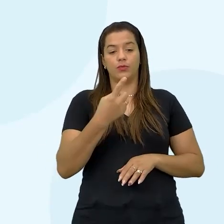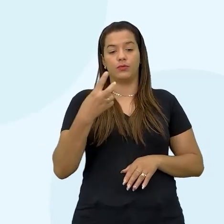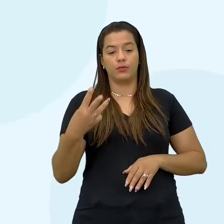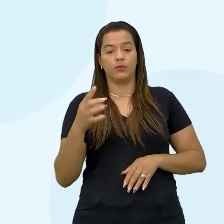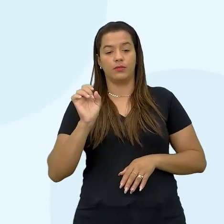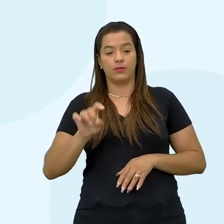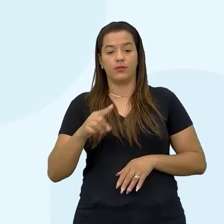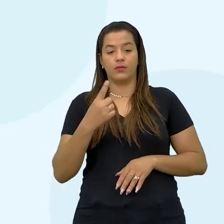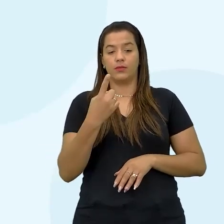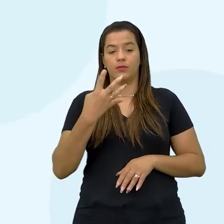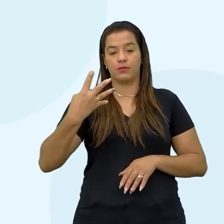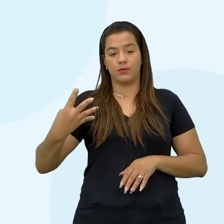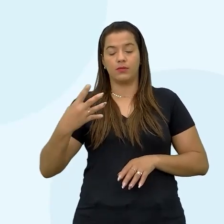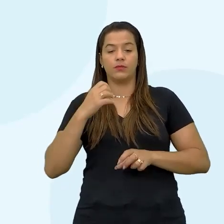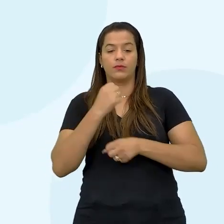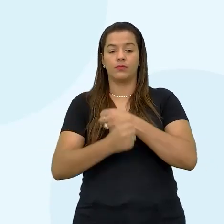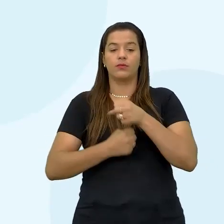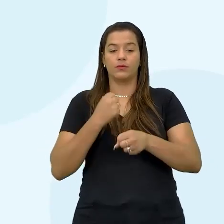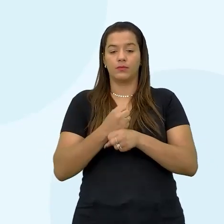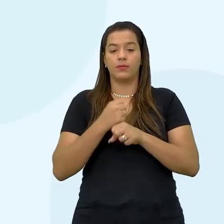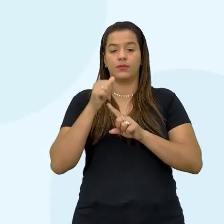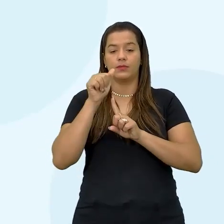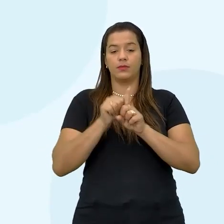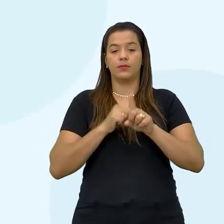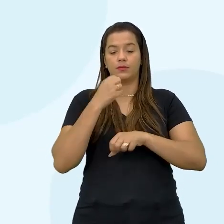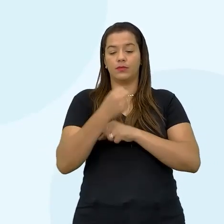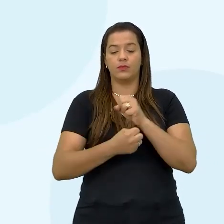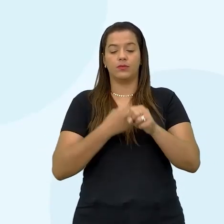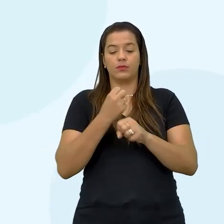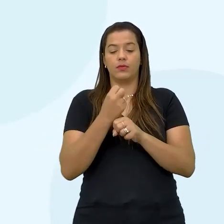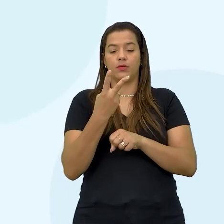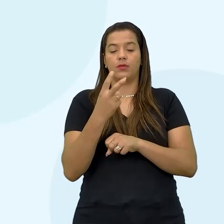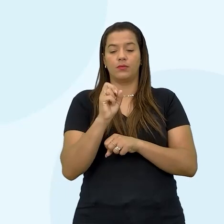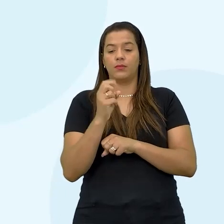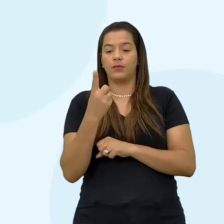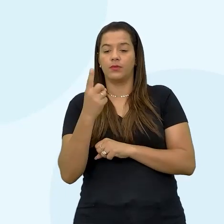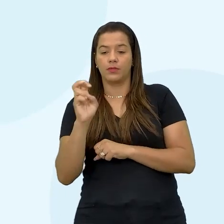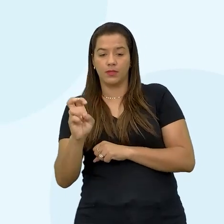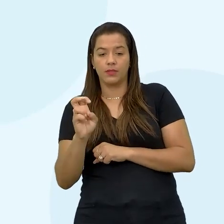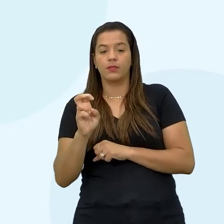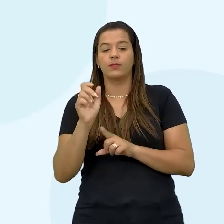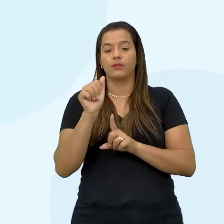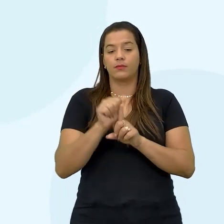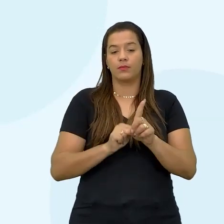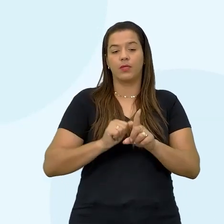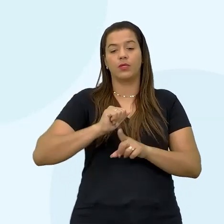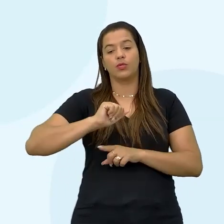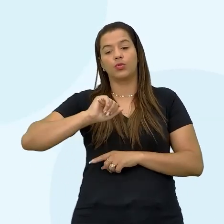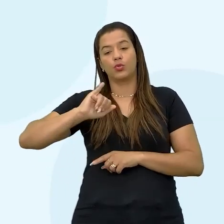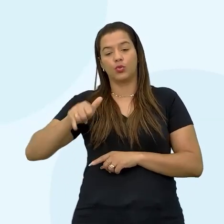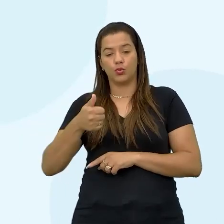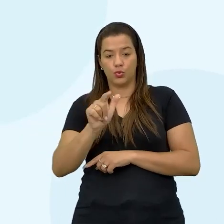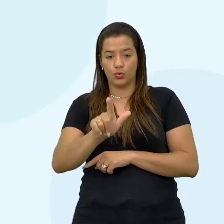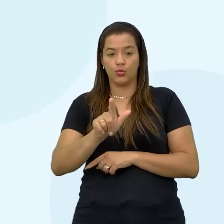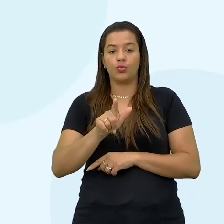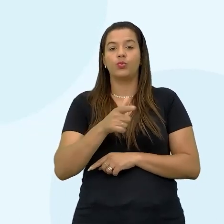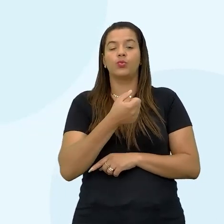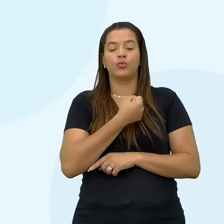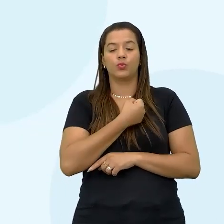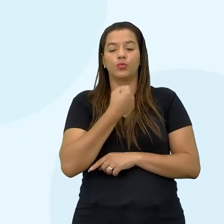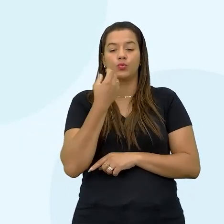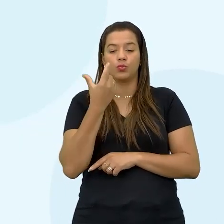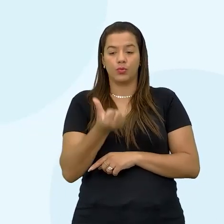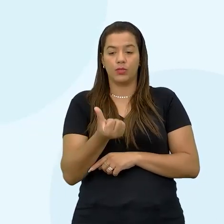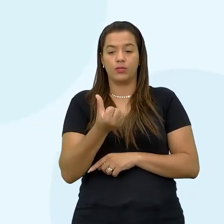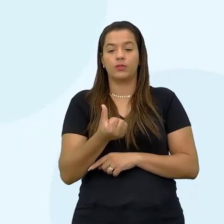julho de 2015. No seu primeiro artigo, ele até comenta um pouquinho, né, que essa lei é instituída aí nesse período e